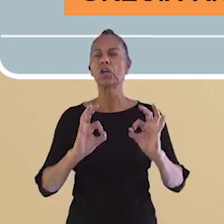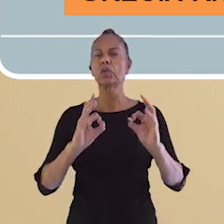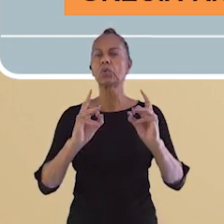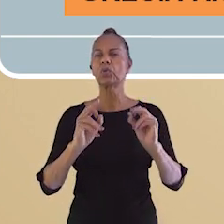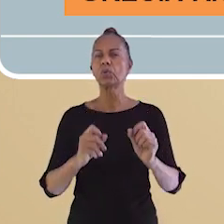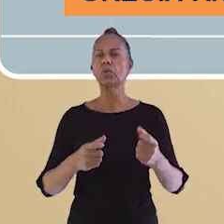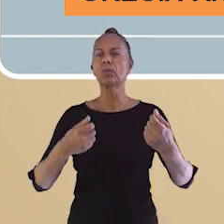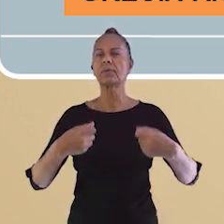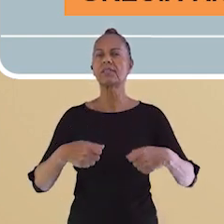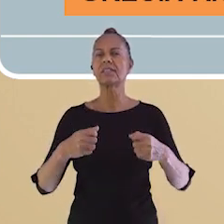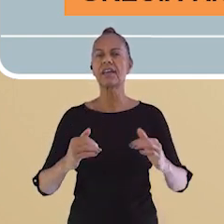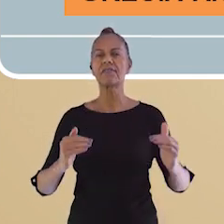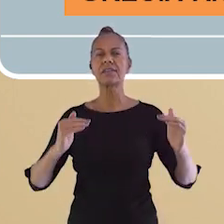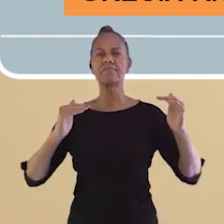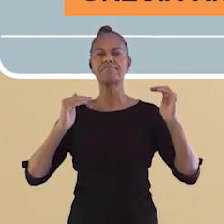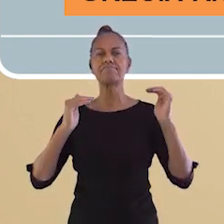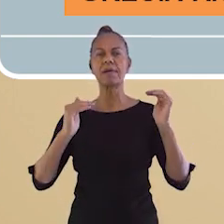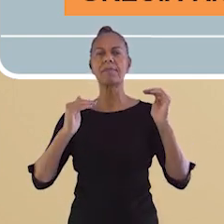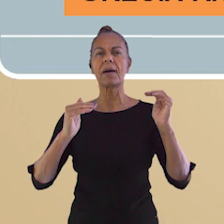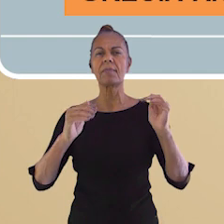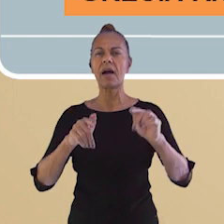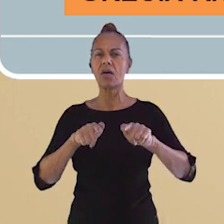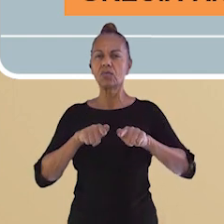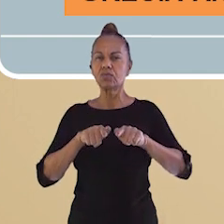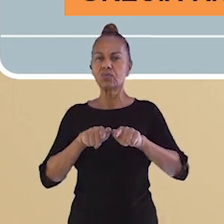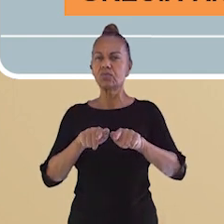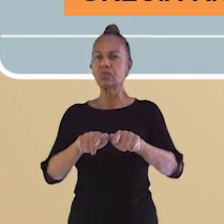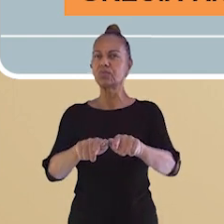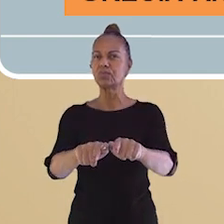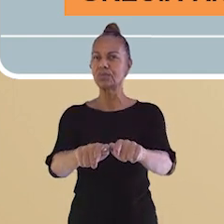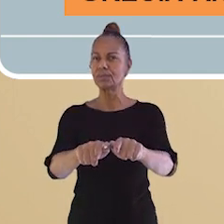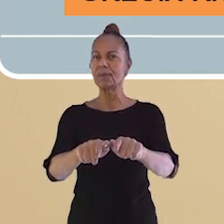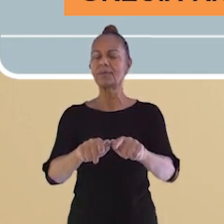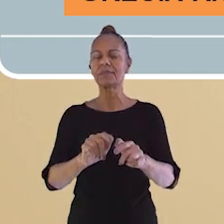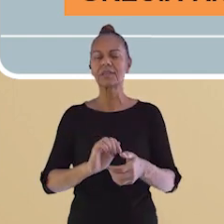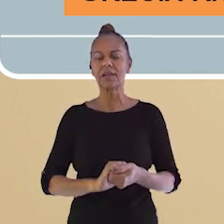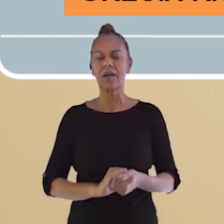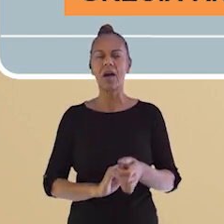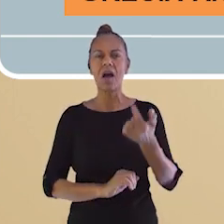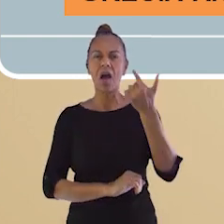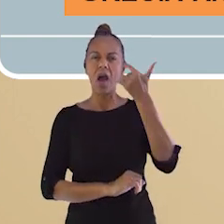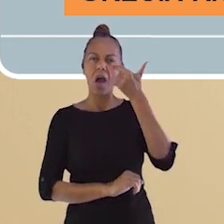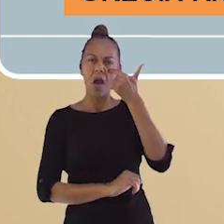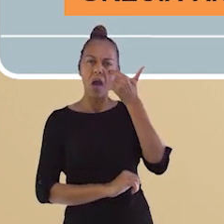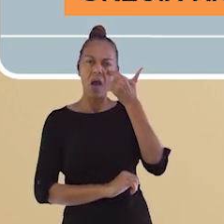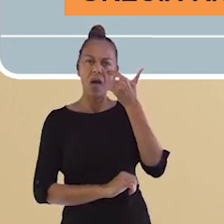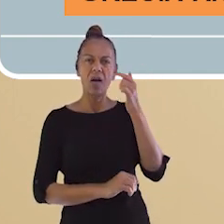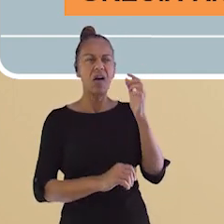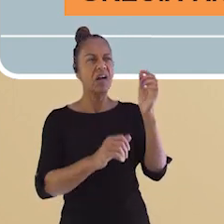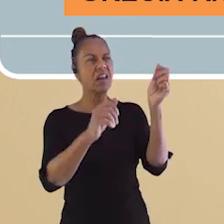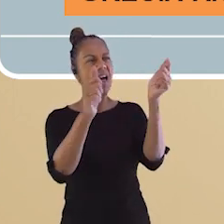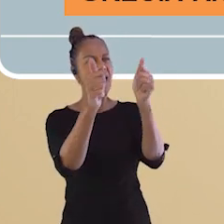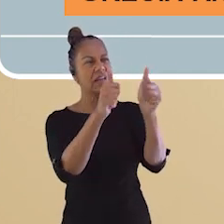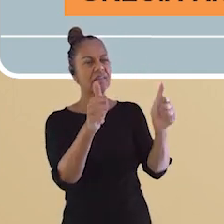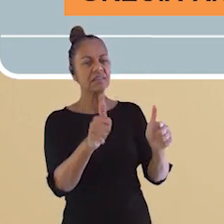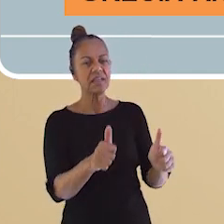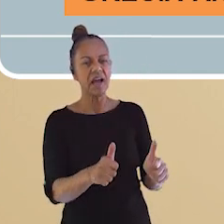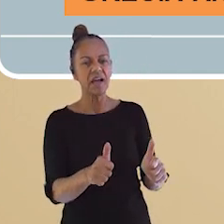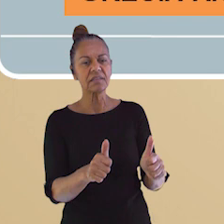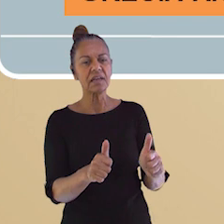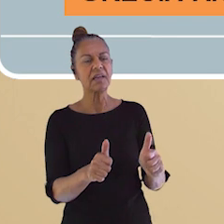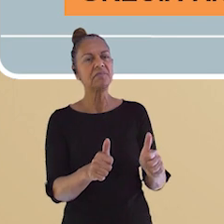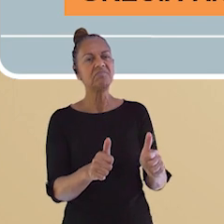tudo tinha de ser proporcional, perfeito. Olhem para essa estátua. Ela tem uma relação perfeita entre o tamanho